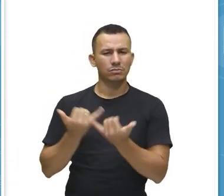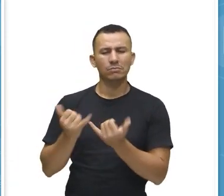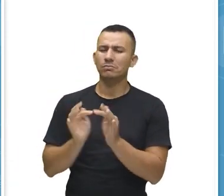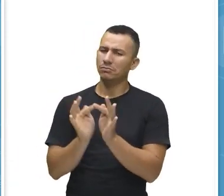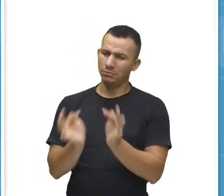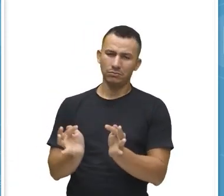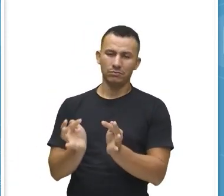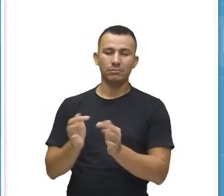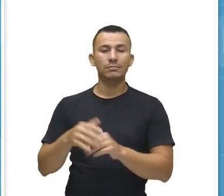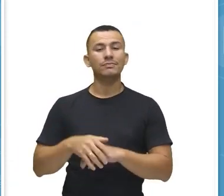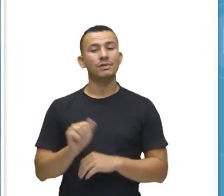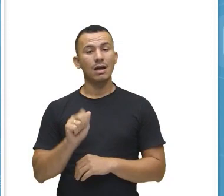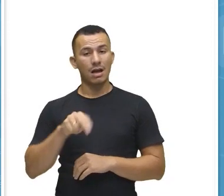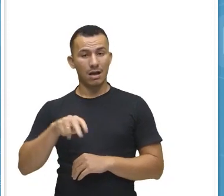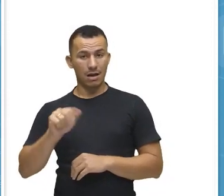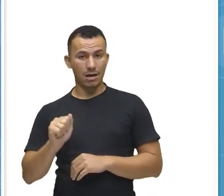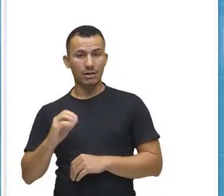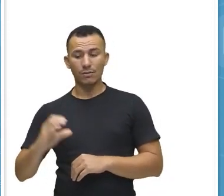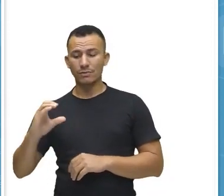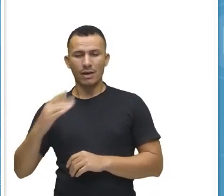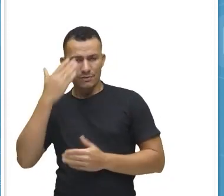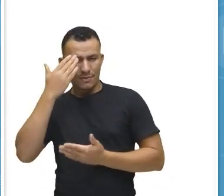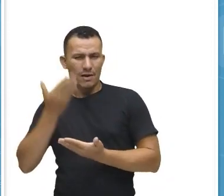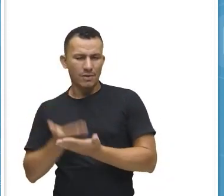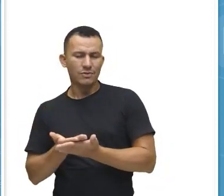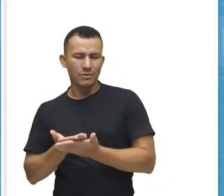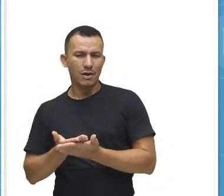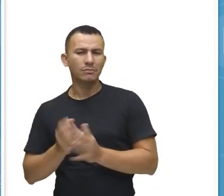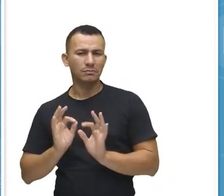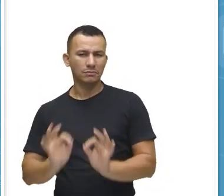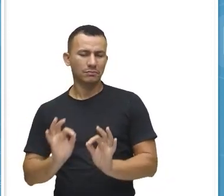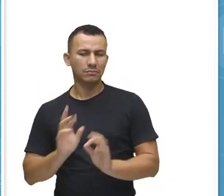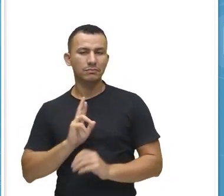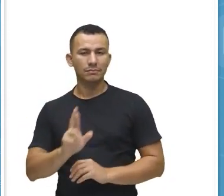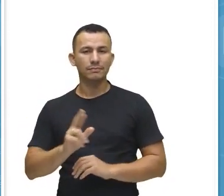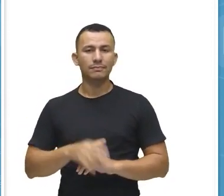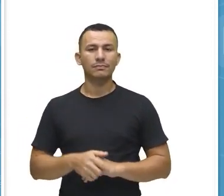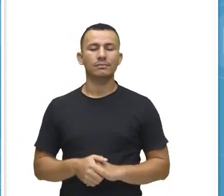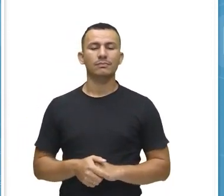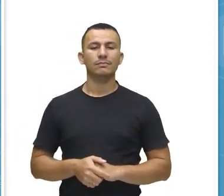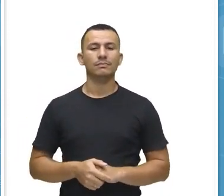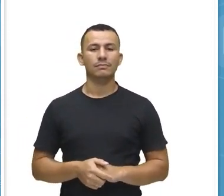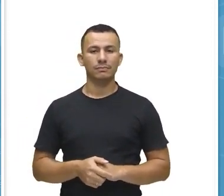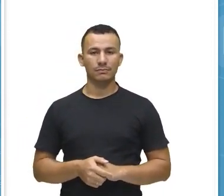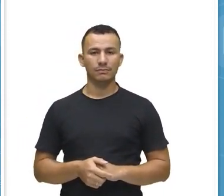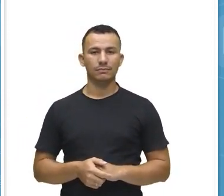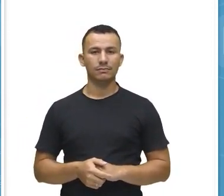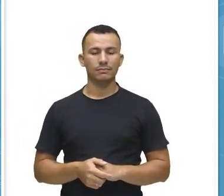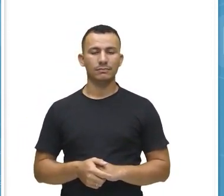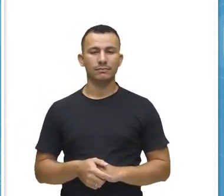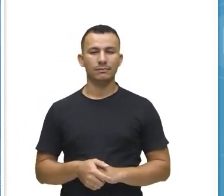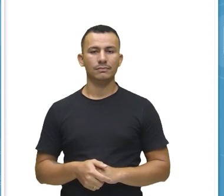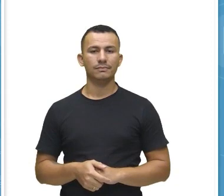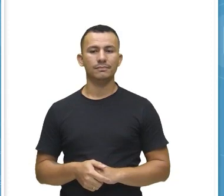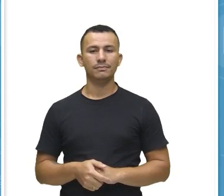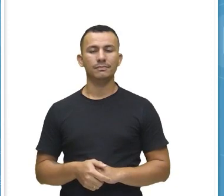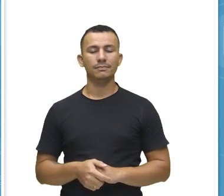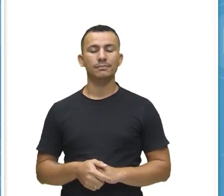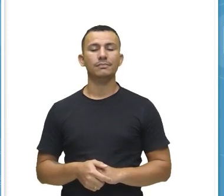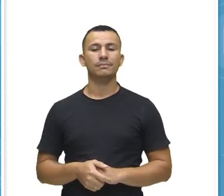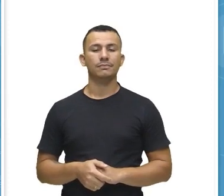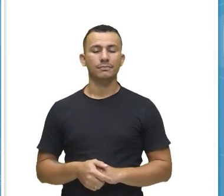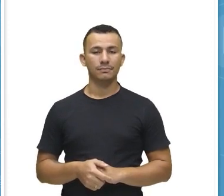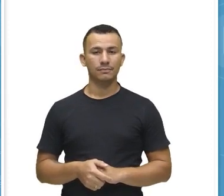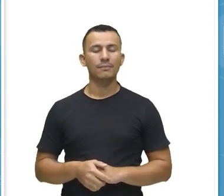bem criativa a Ana, com C de confia, sem ofender, sem, né? Sem desmerecer ninguém, é bem-vindo sim. Na Escola